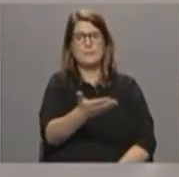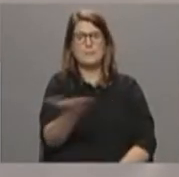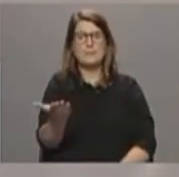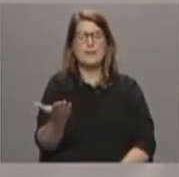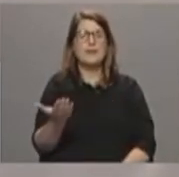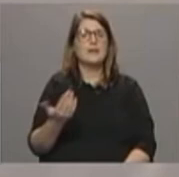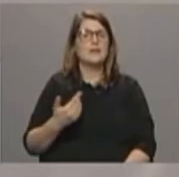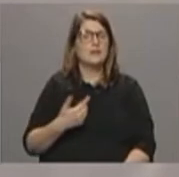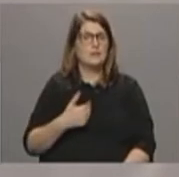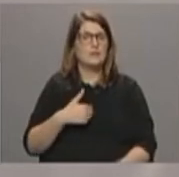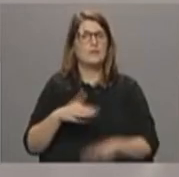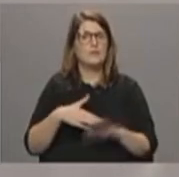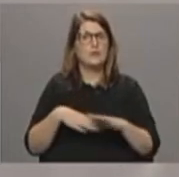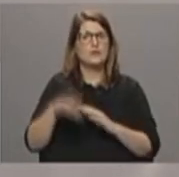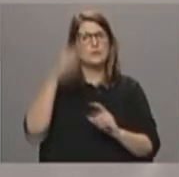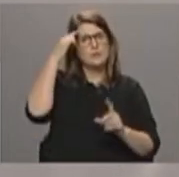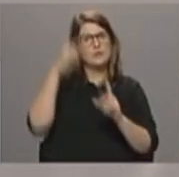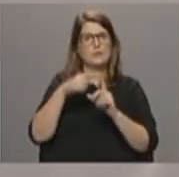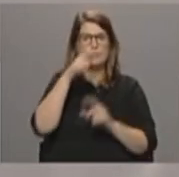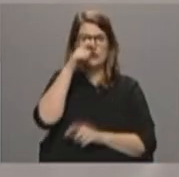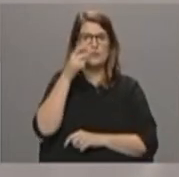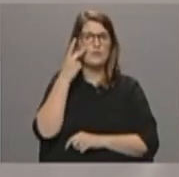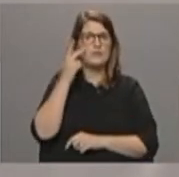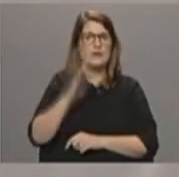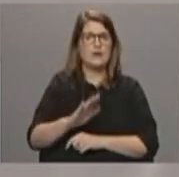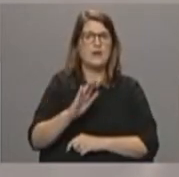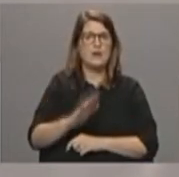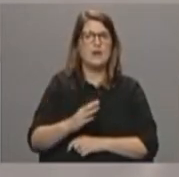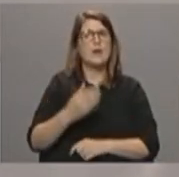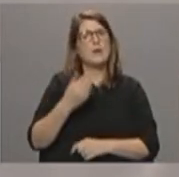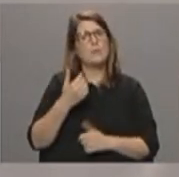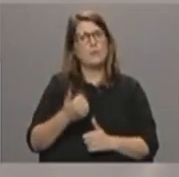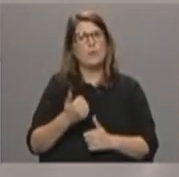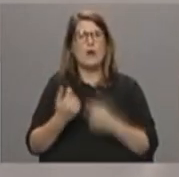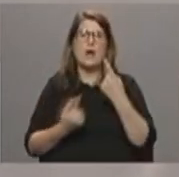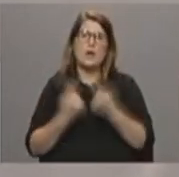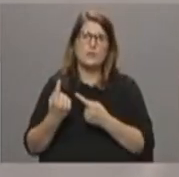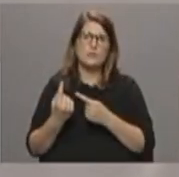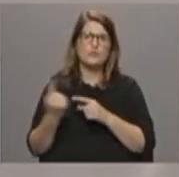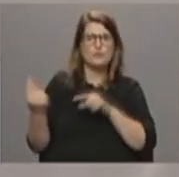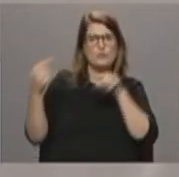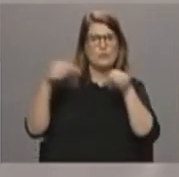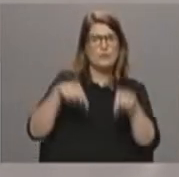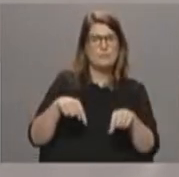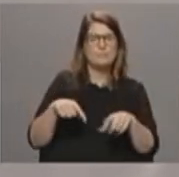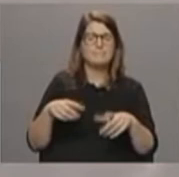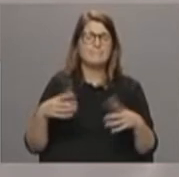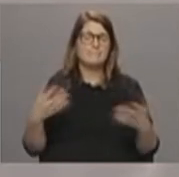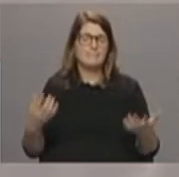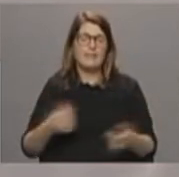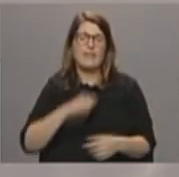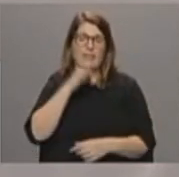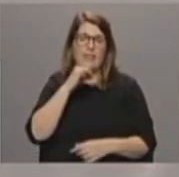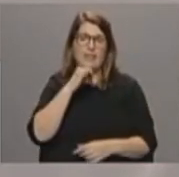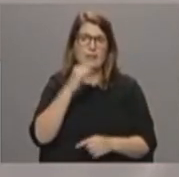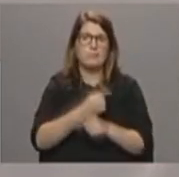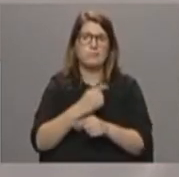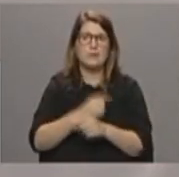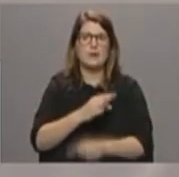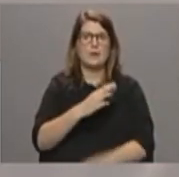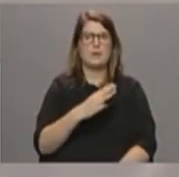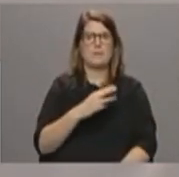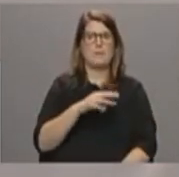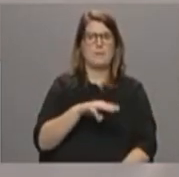fazemos-lo para os locais e é bom termos tido alguns. Embora comum também, do que o Manuel Tomás